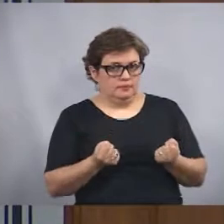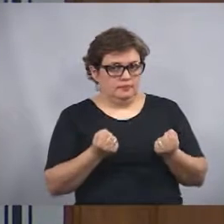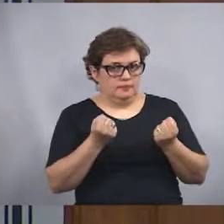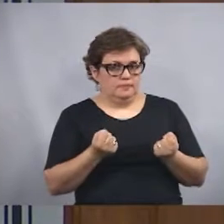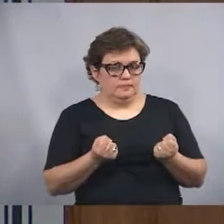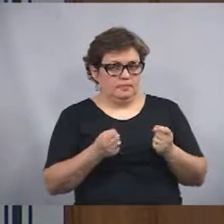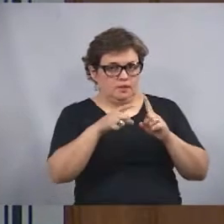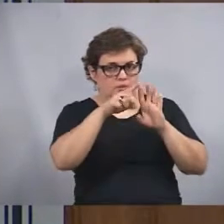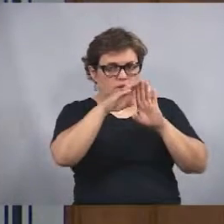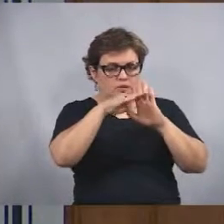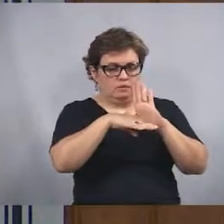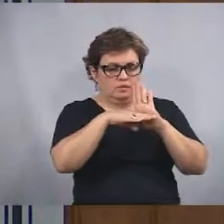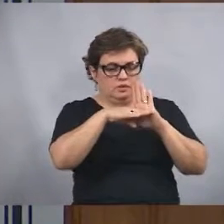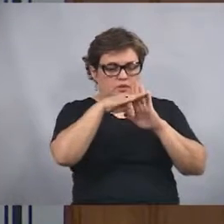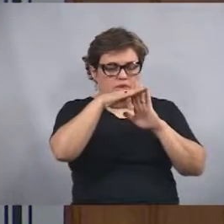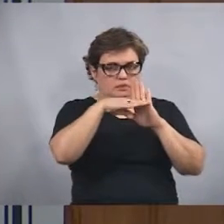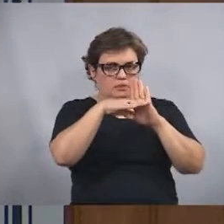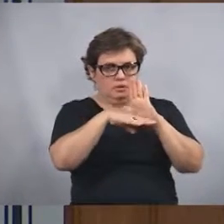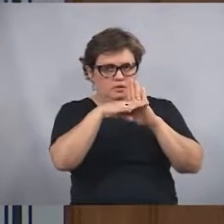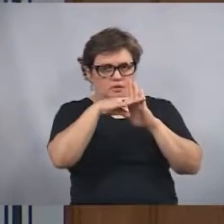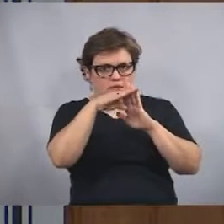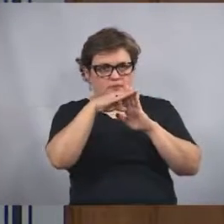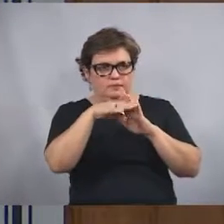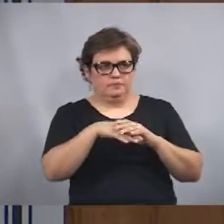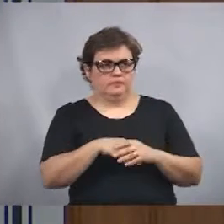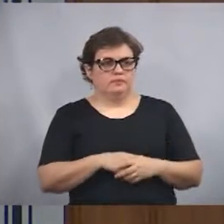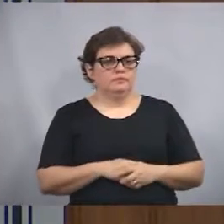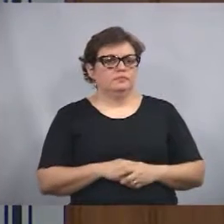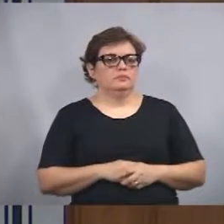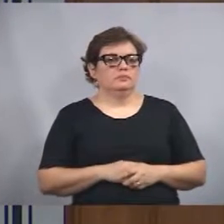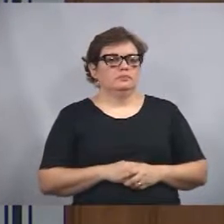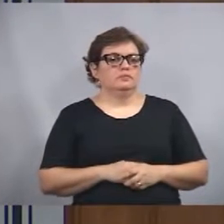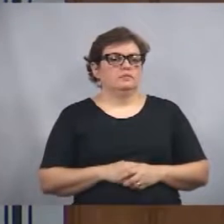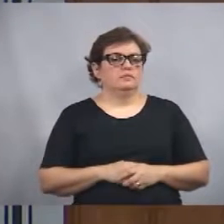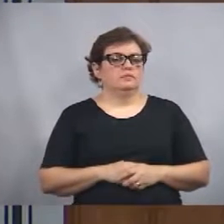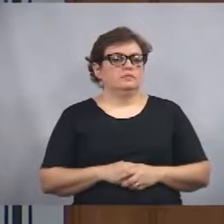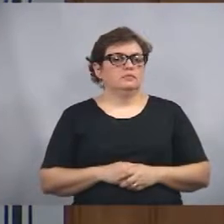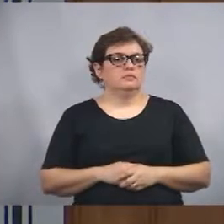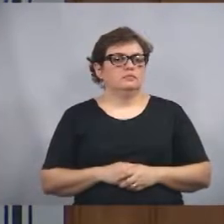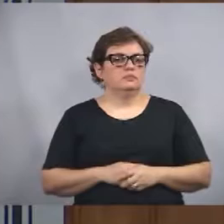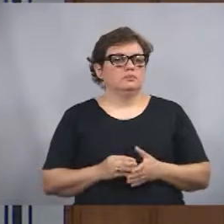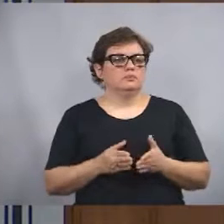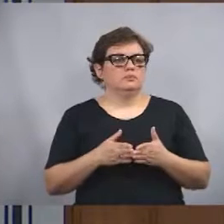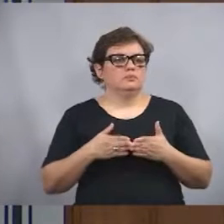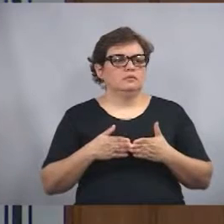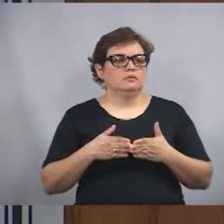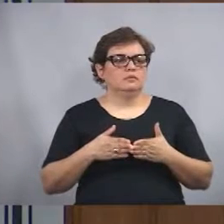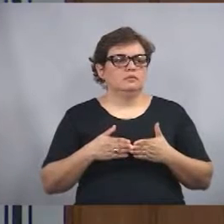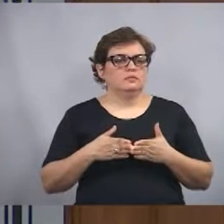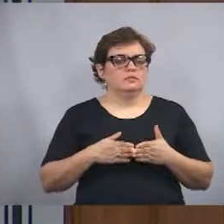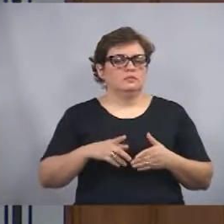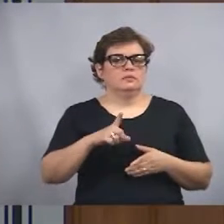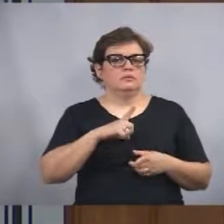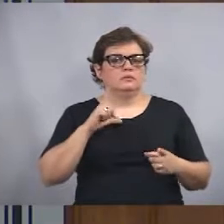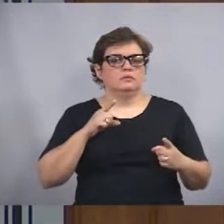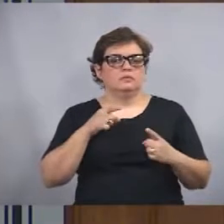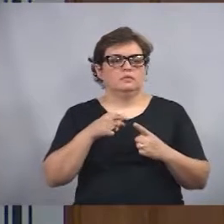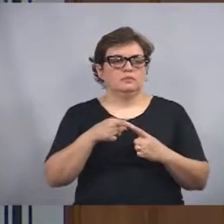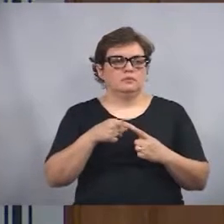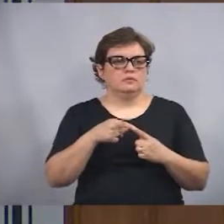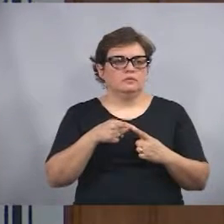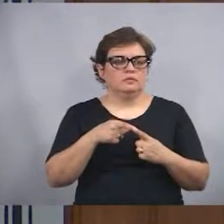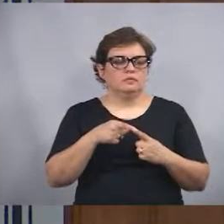é uma medição que se faz e o requerimento tem por escopo Vereador